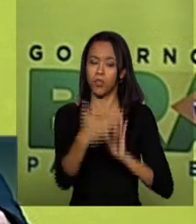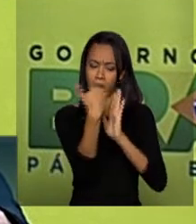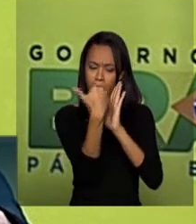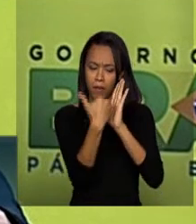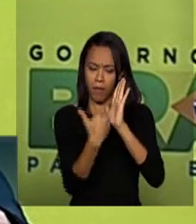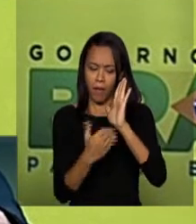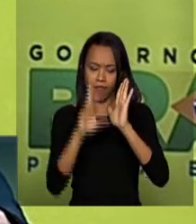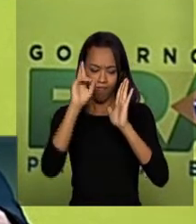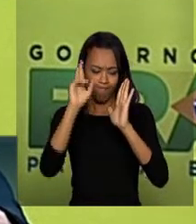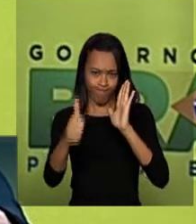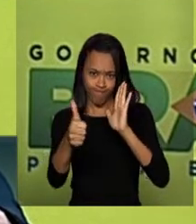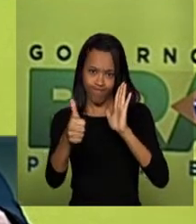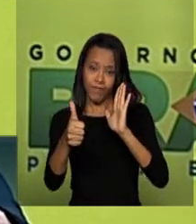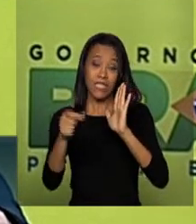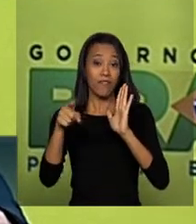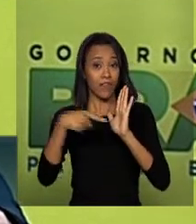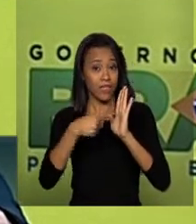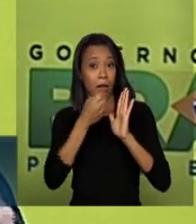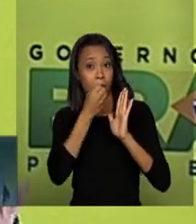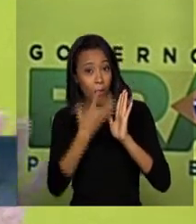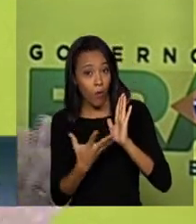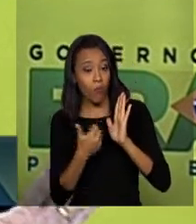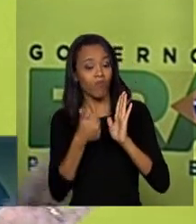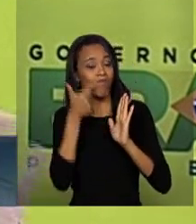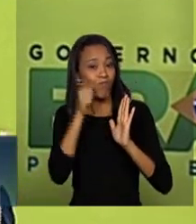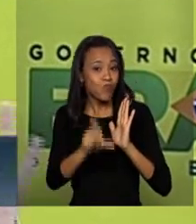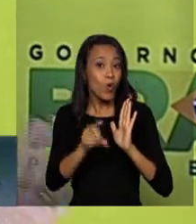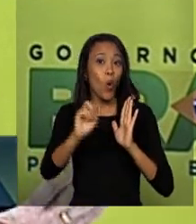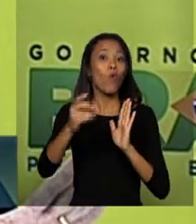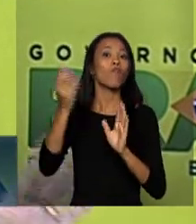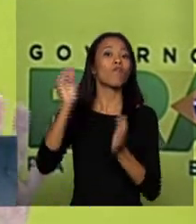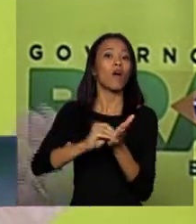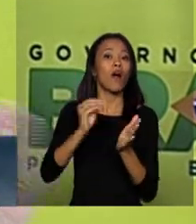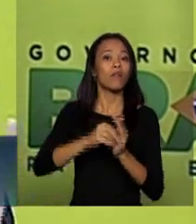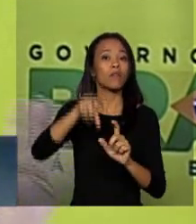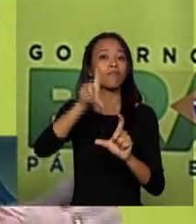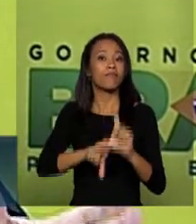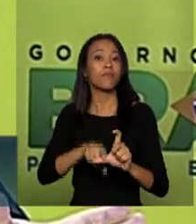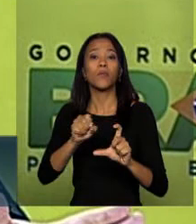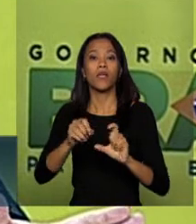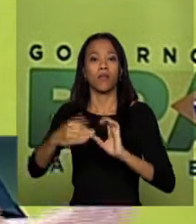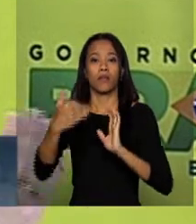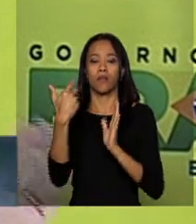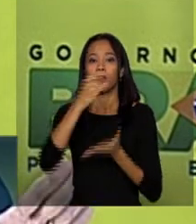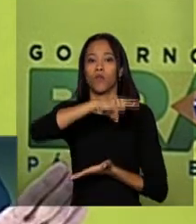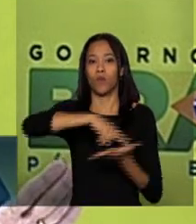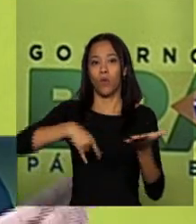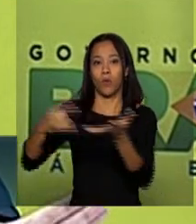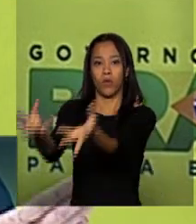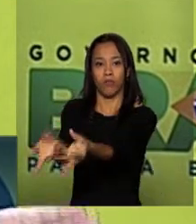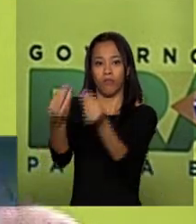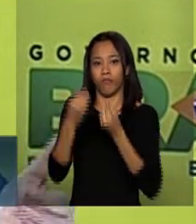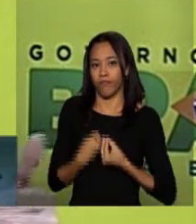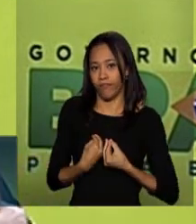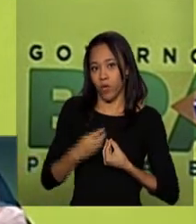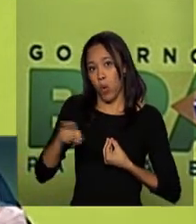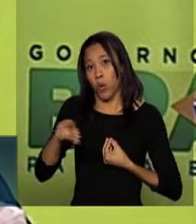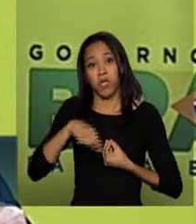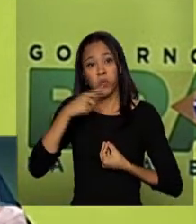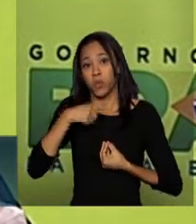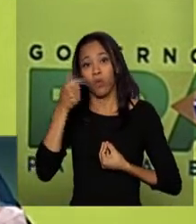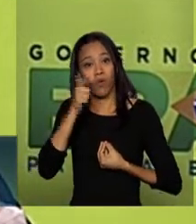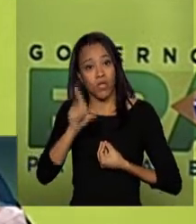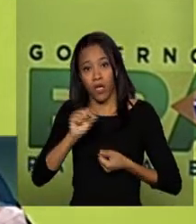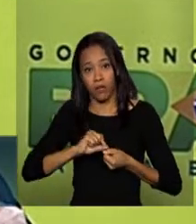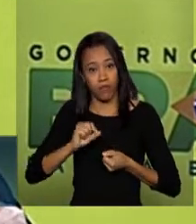município está apto, se ele tem pendências ou se por algum motivo ele vai ser excluído porque não tem condições mesmo, né? Mas se ele